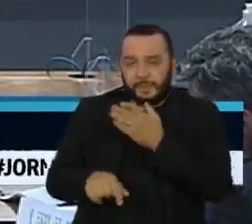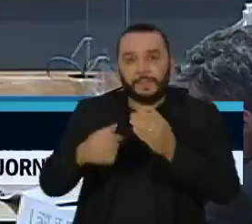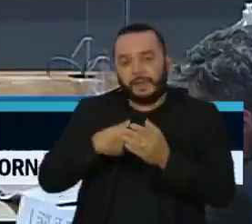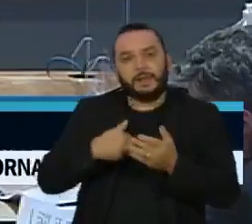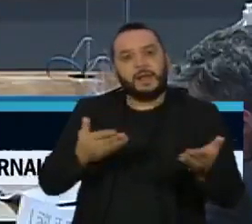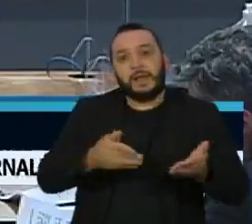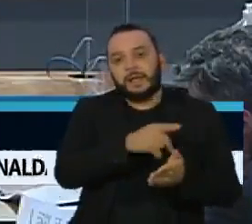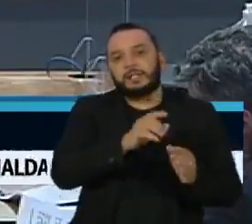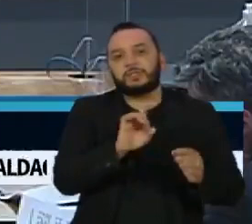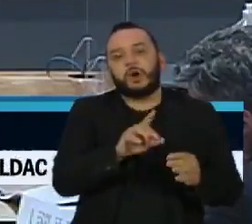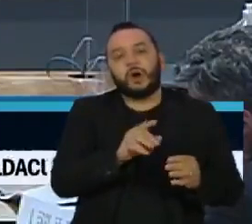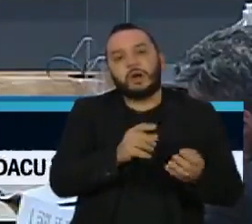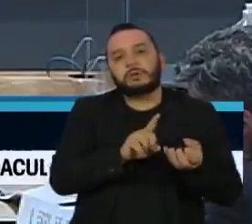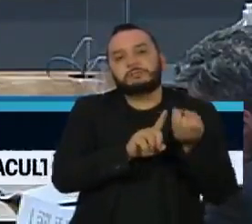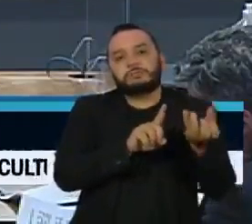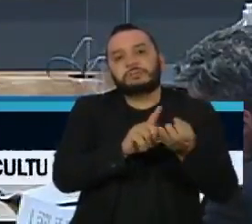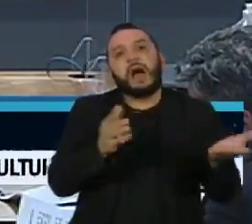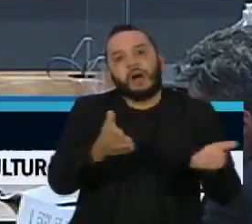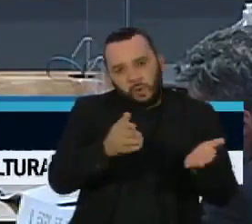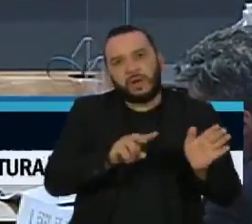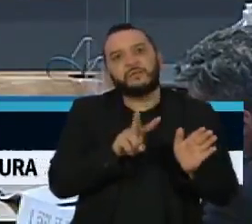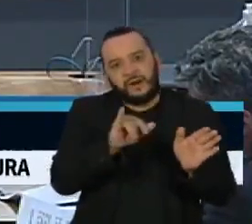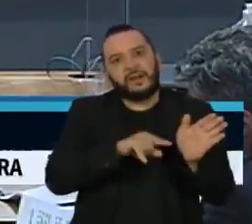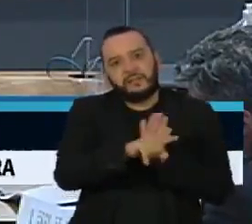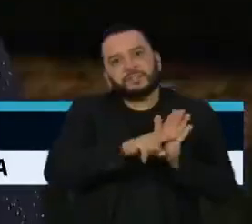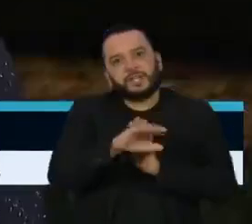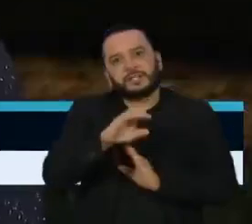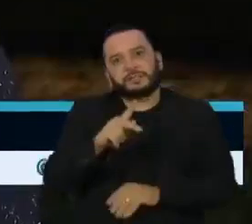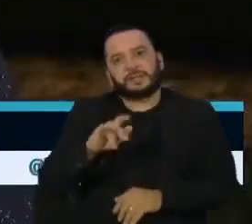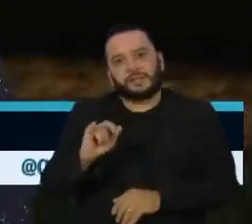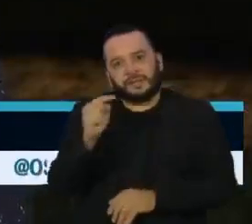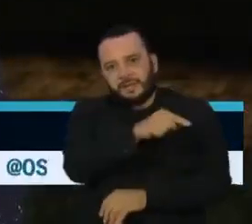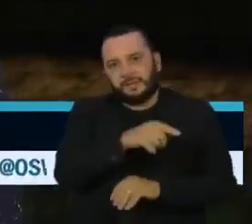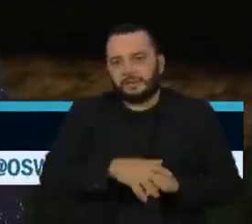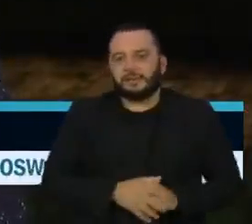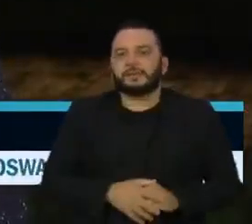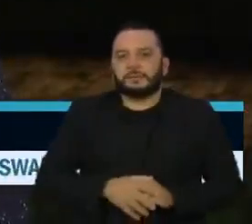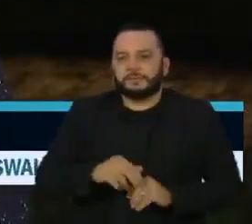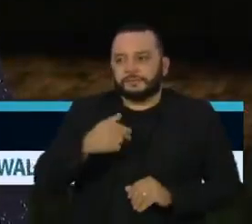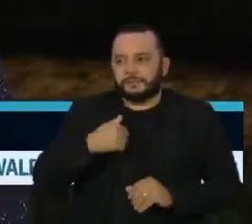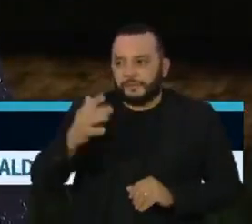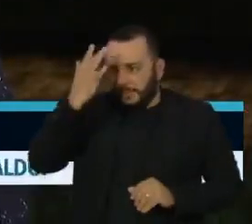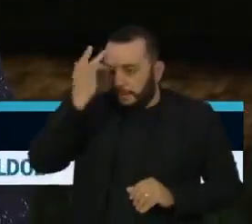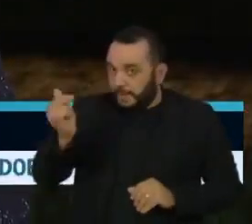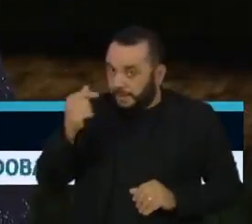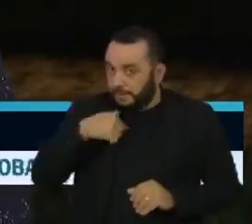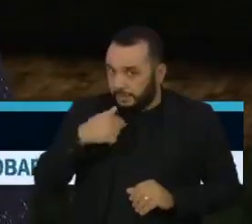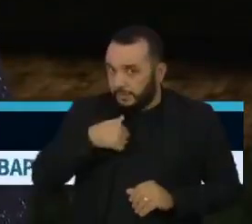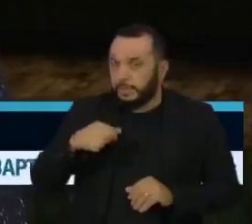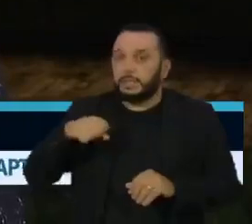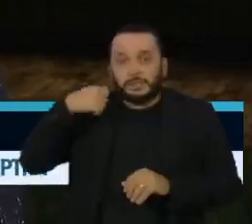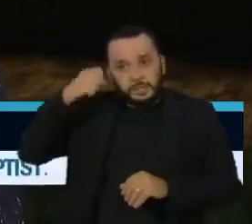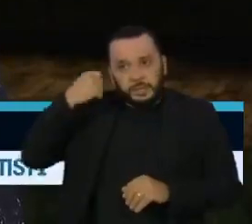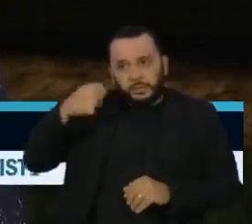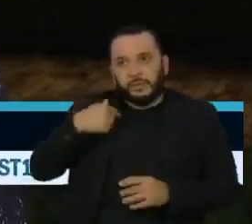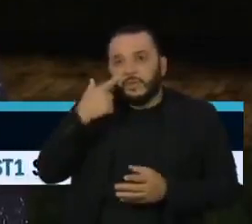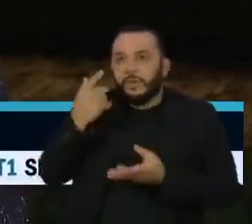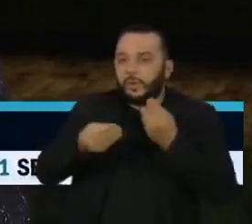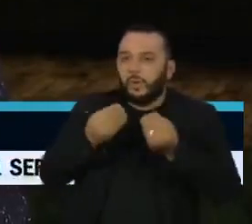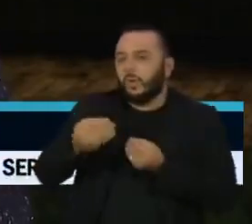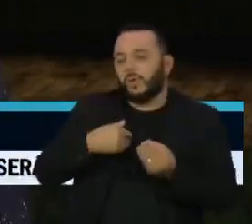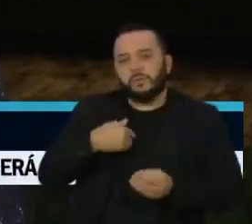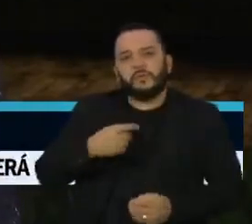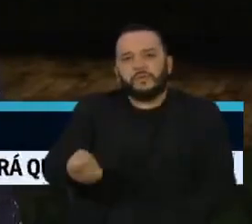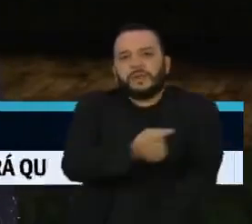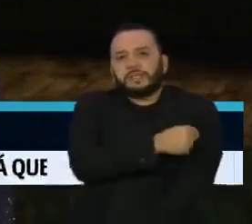passou da condição de testemunha para investigado pela CPI. Amanhã os senadores seguem nas apurações sobre a vacina